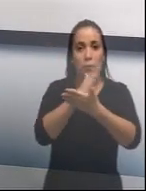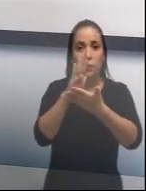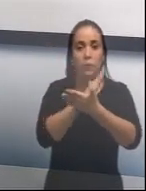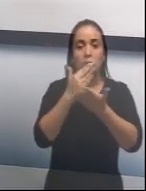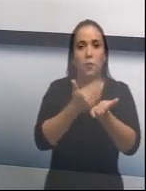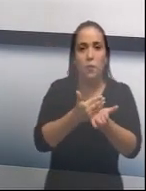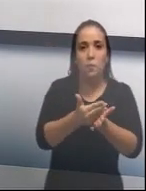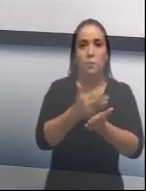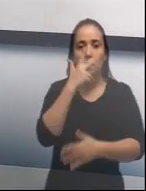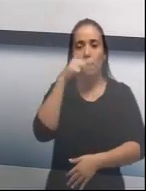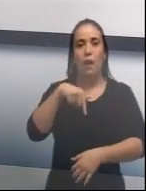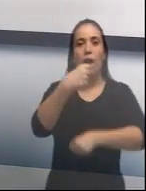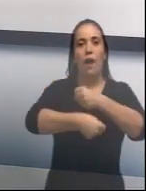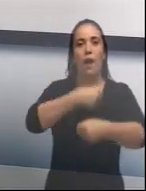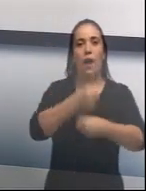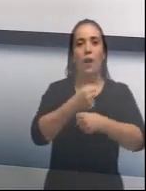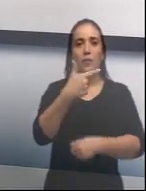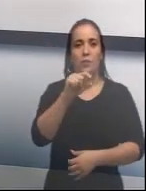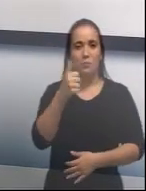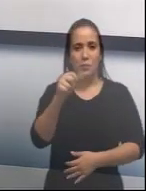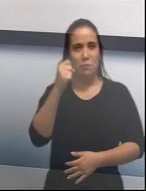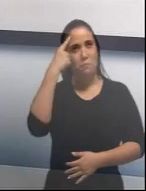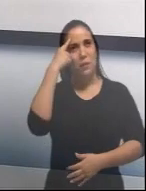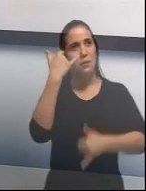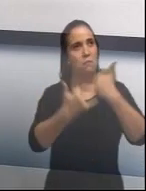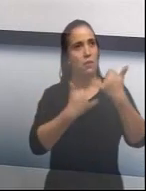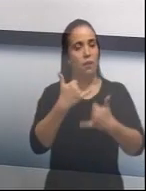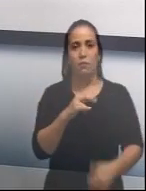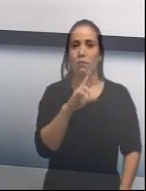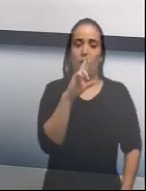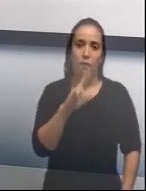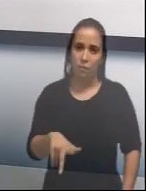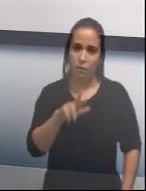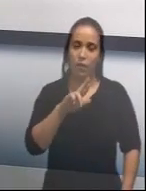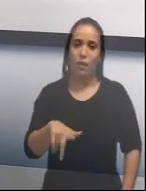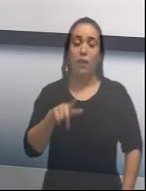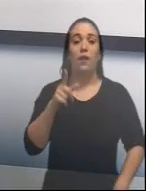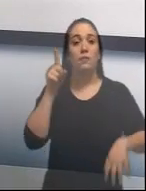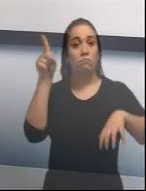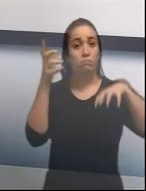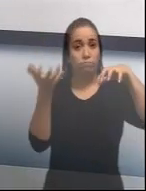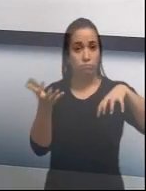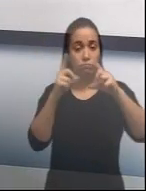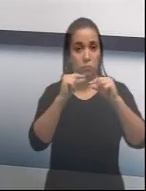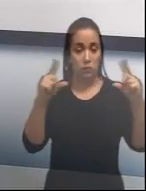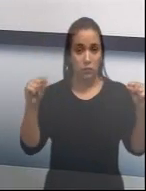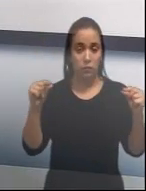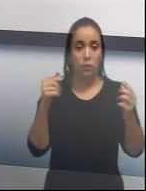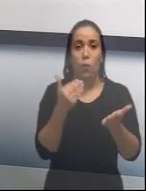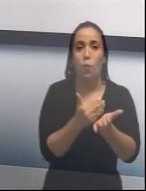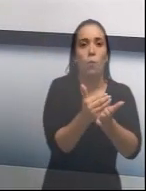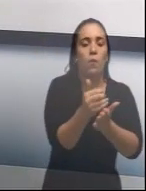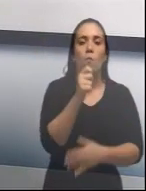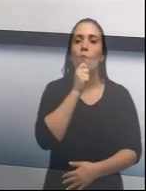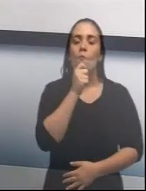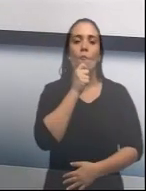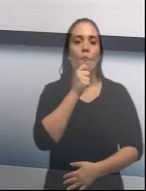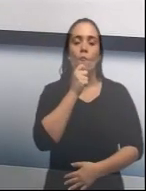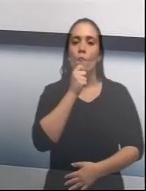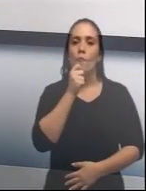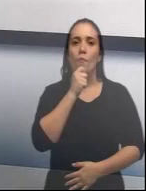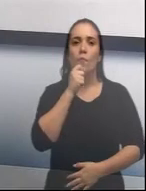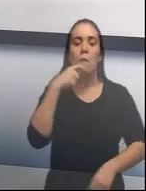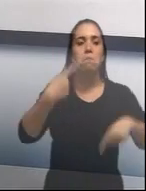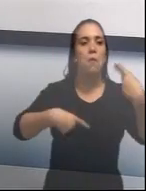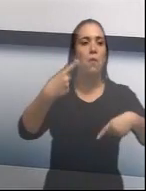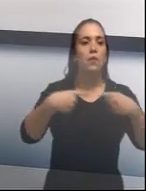inicia agora. A gente pensa que isso é brincadeira, mas isso não é brincadeira. O Congresso Nacional até agora não pautou